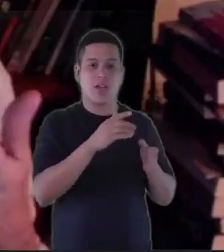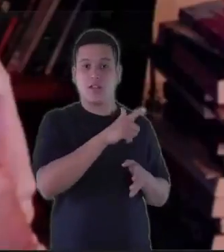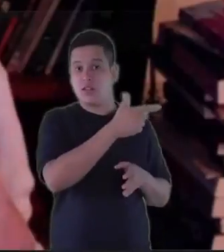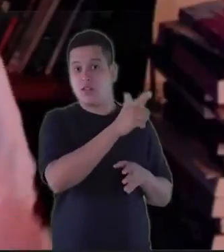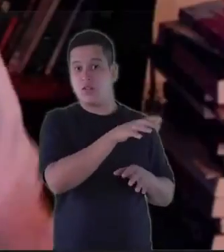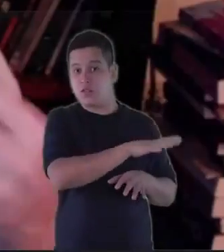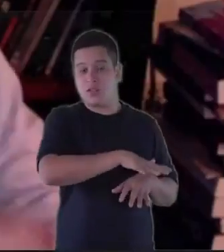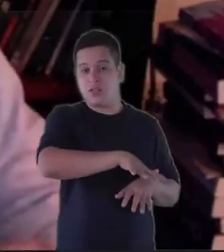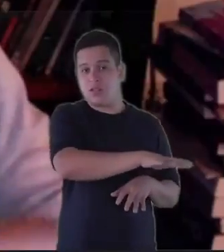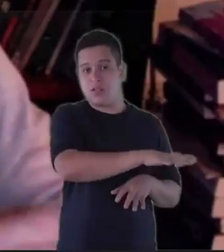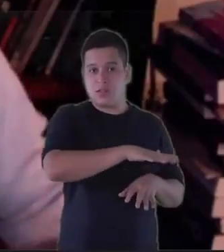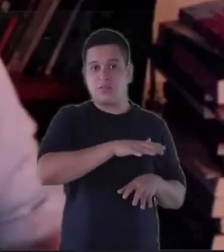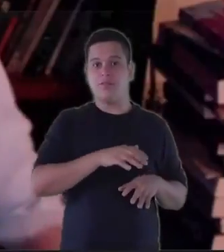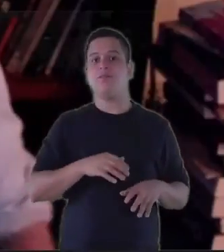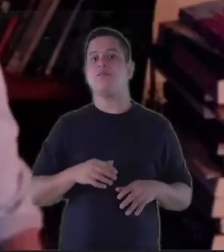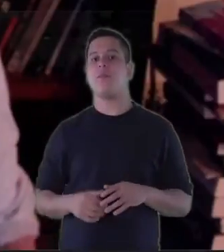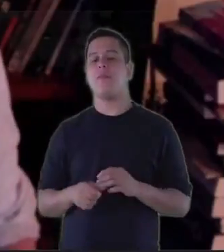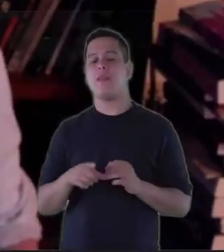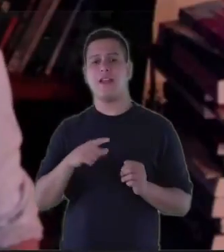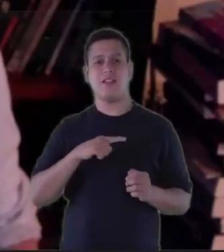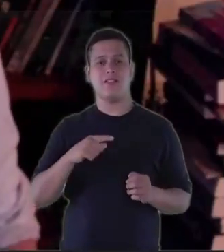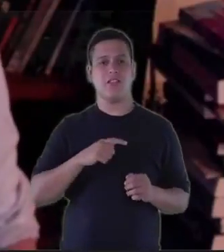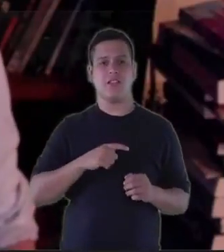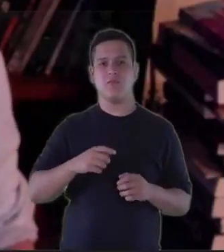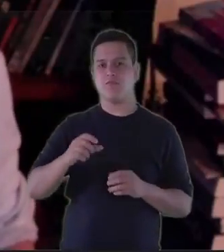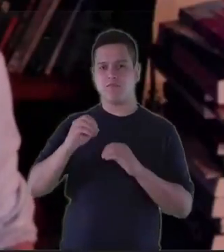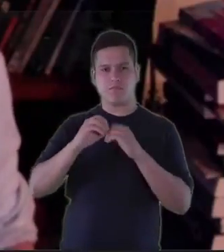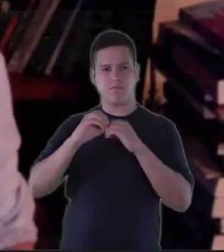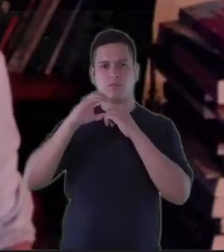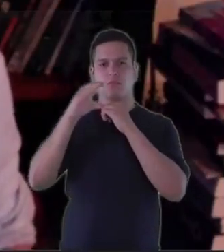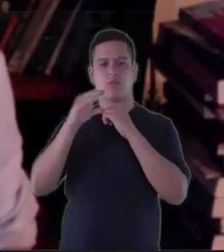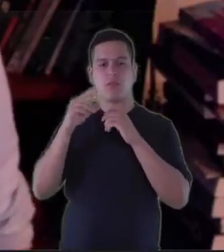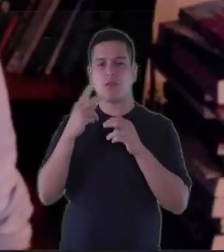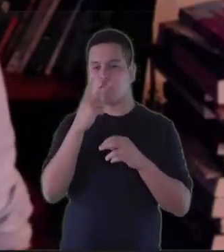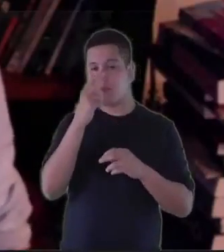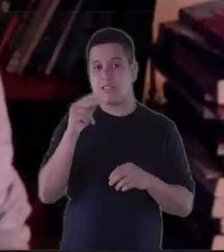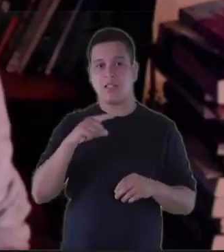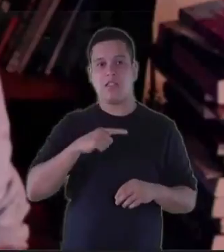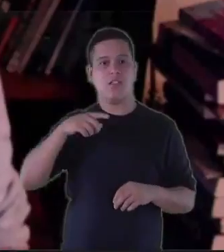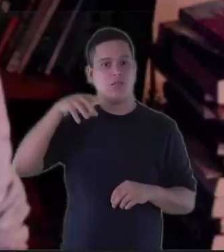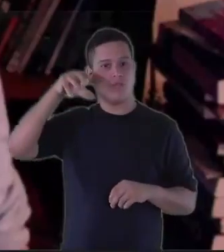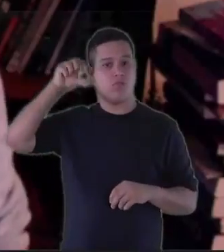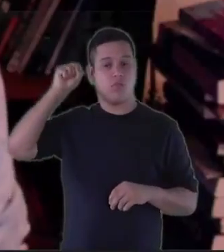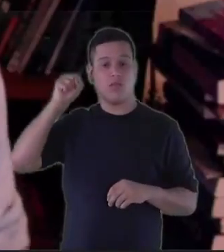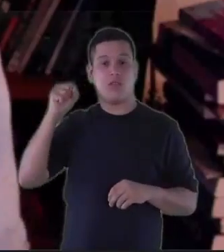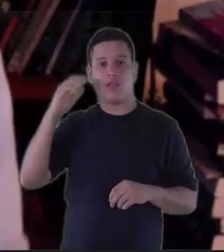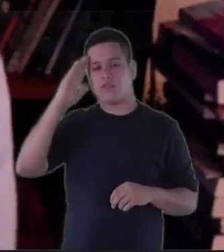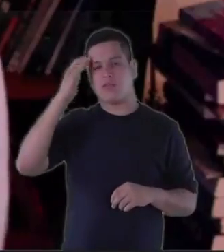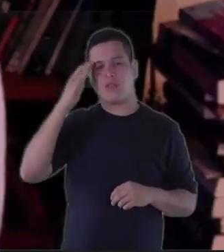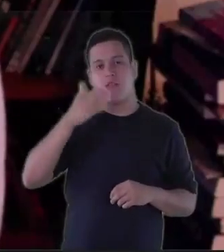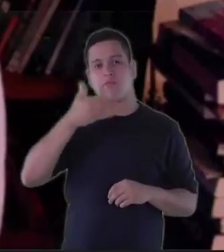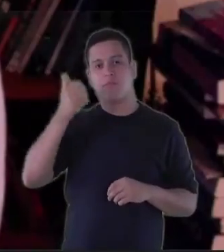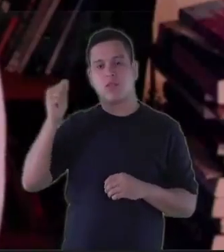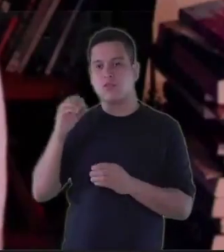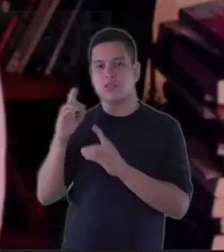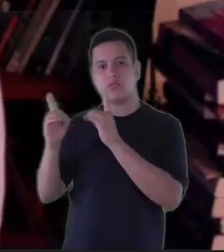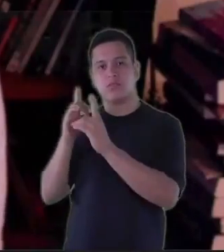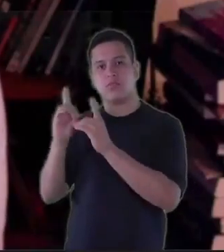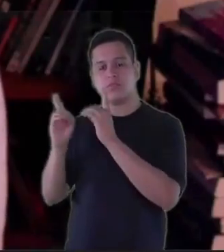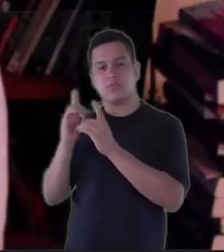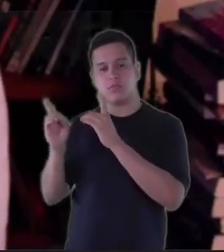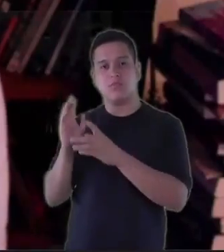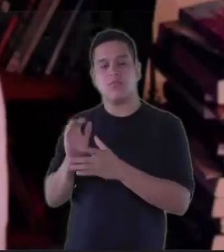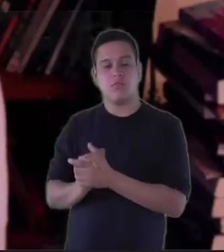conhecimento de literatura, ela tem aquele ouvido para diálogos, né? Ela me ajuda muito nos diálogos e